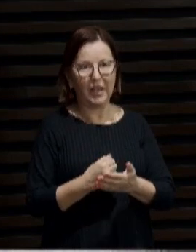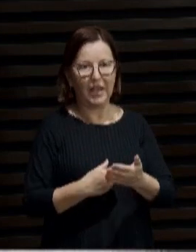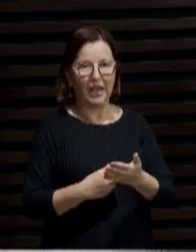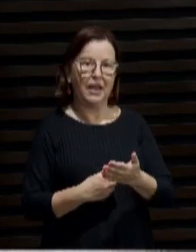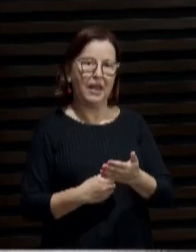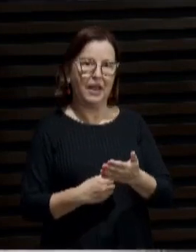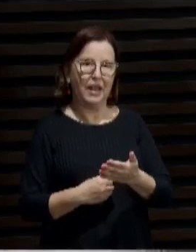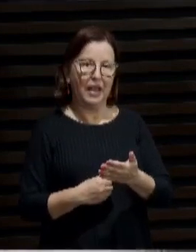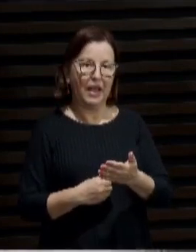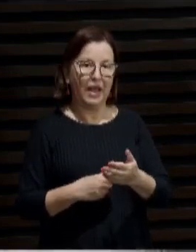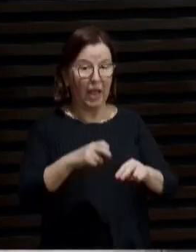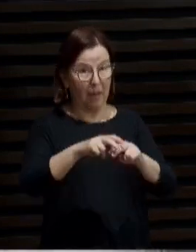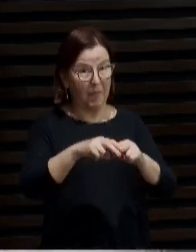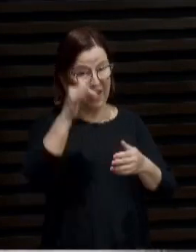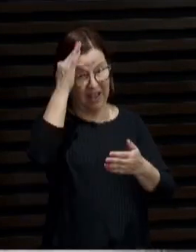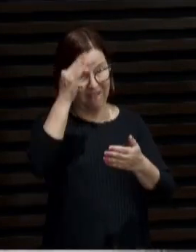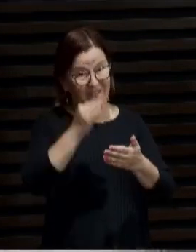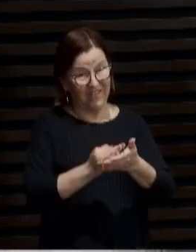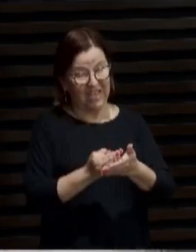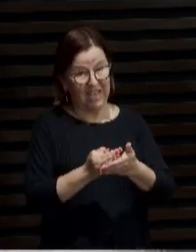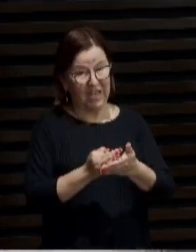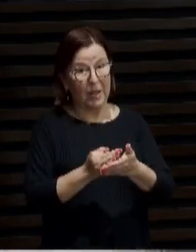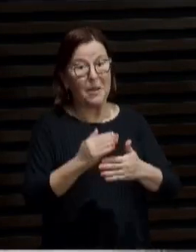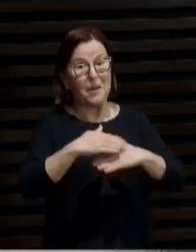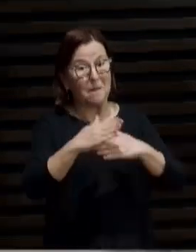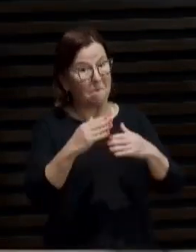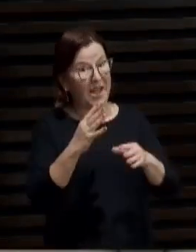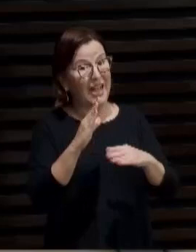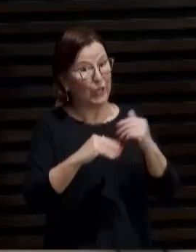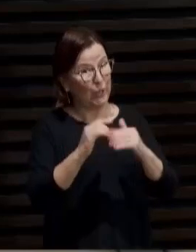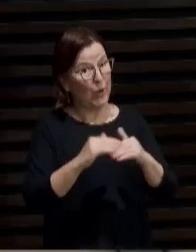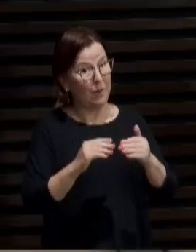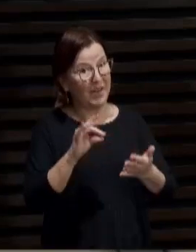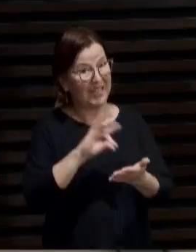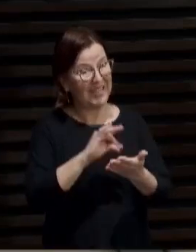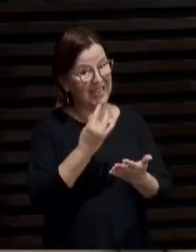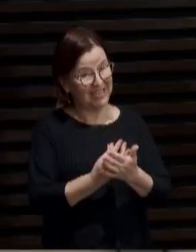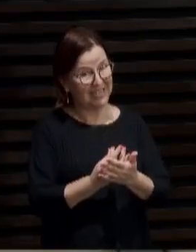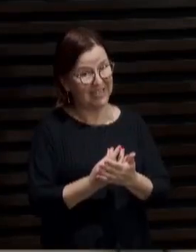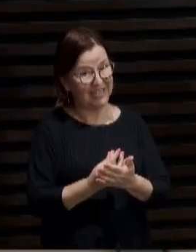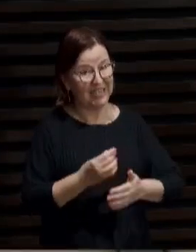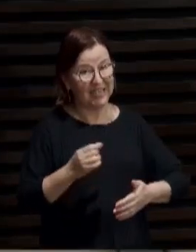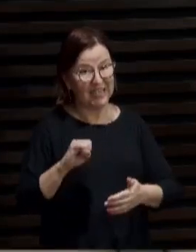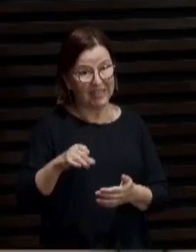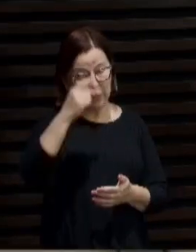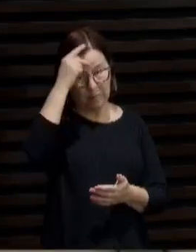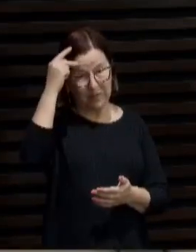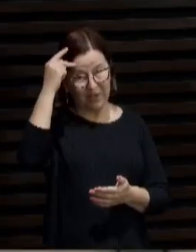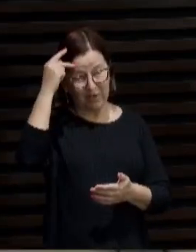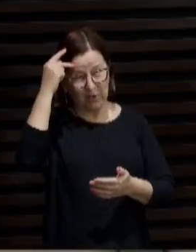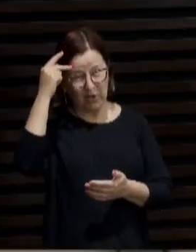disser que não existe trindade, heresia. Se ela negar a divindade de Jesus, assim como a humanidade de Jesus